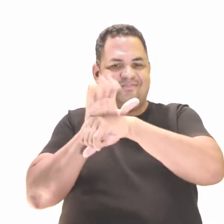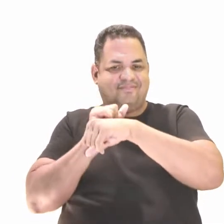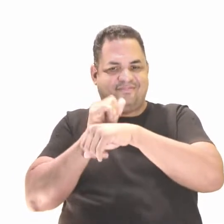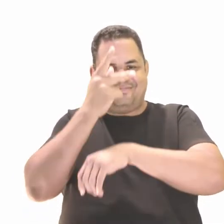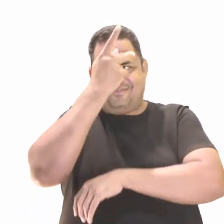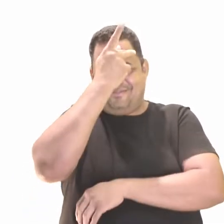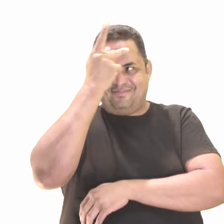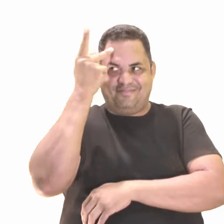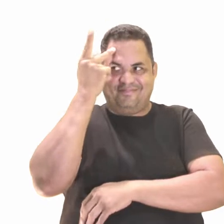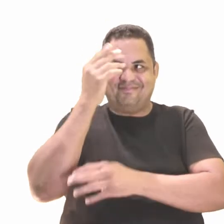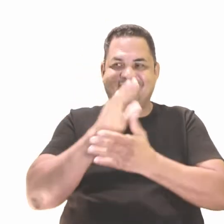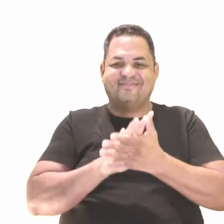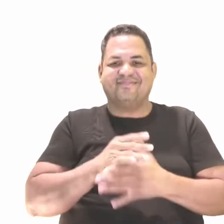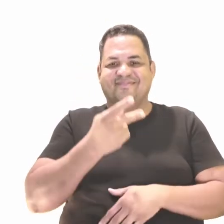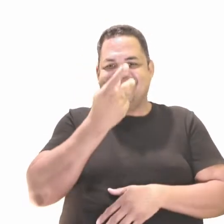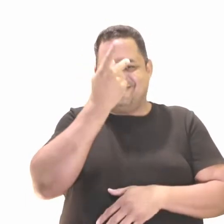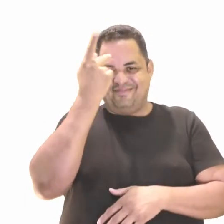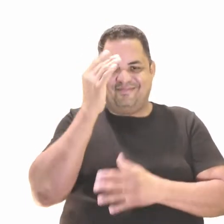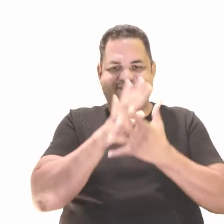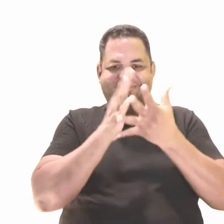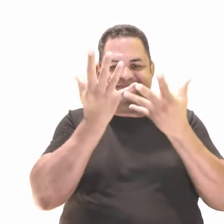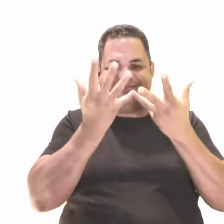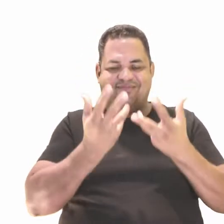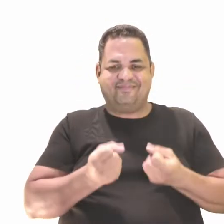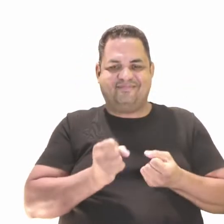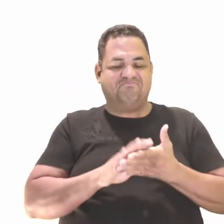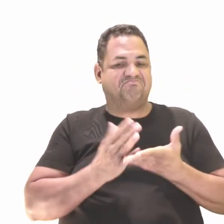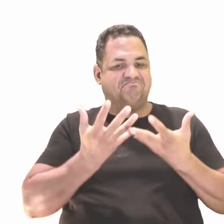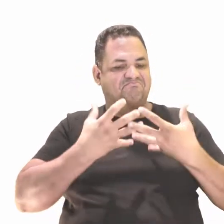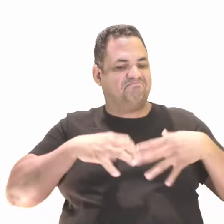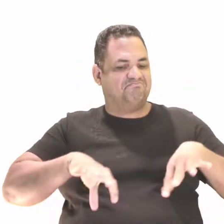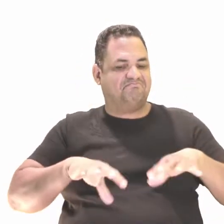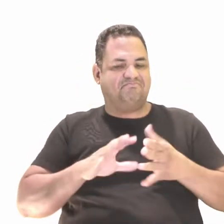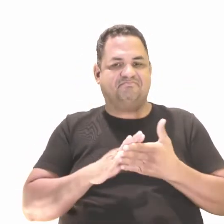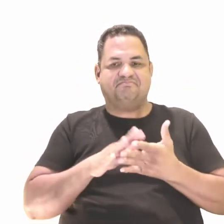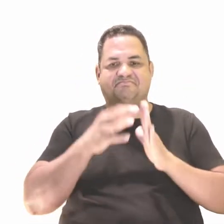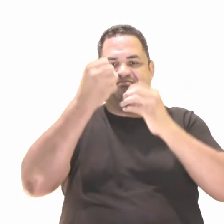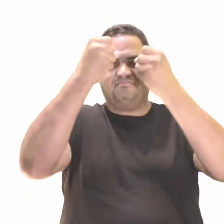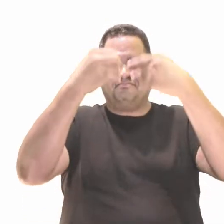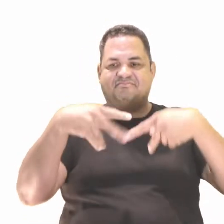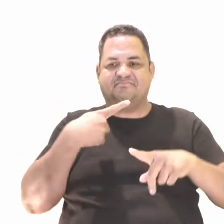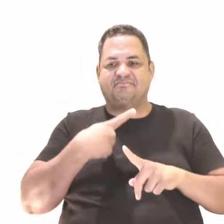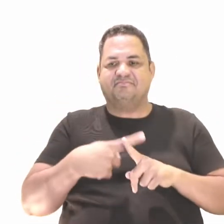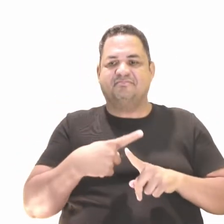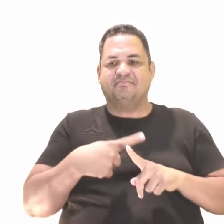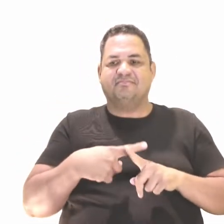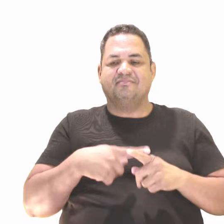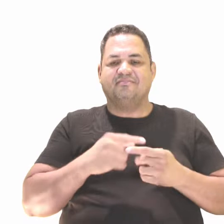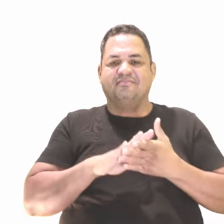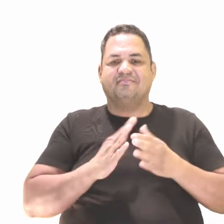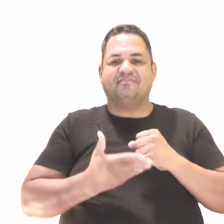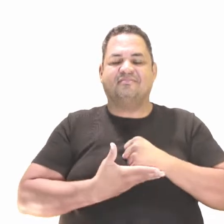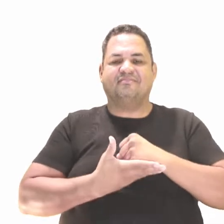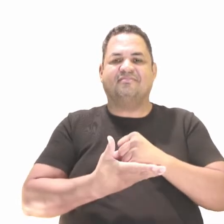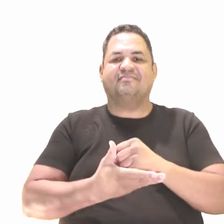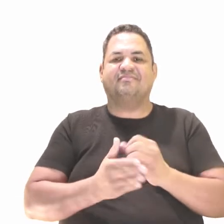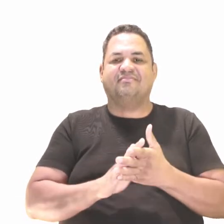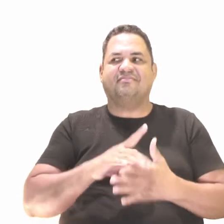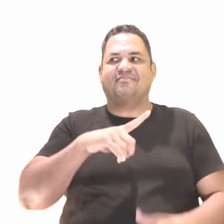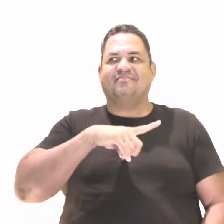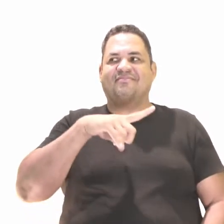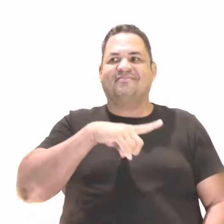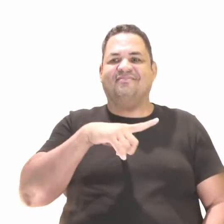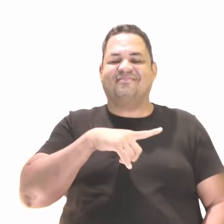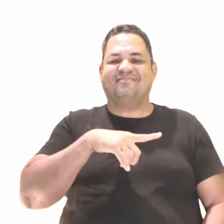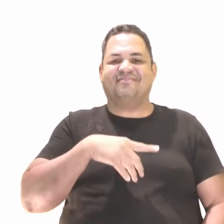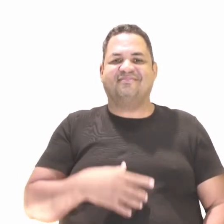alguma coisa e a pessoa aceitando ou não e explicando o motivo. Então vai ser basicamente assim. Então temos a